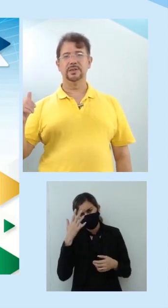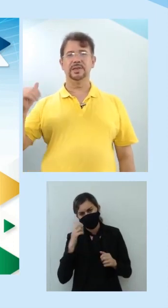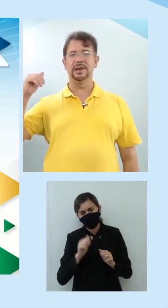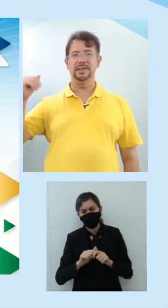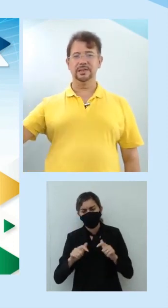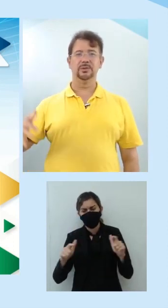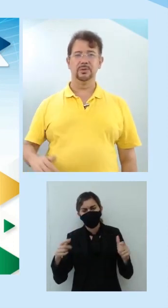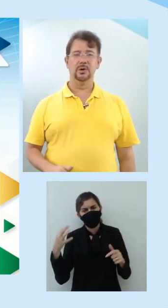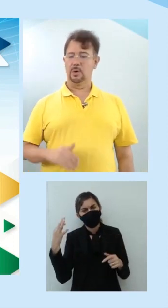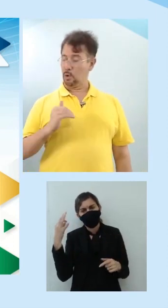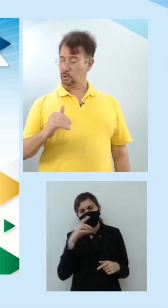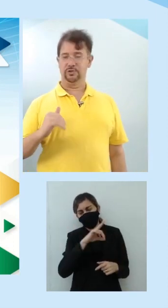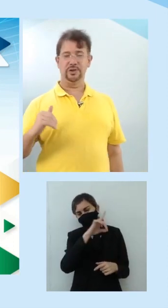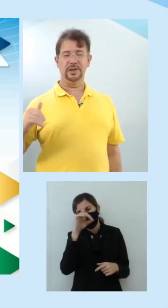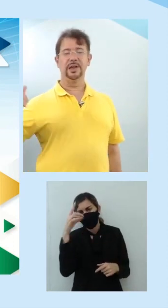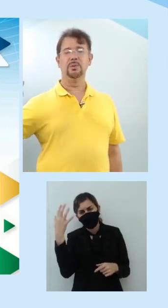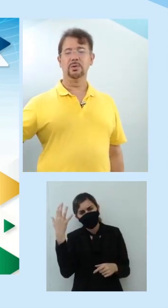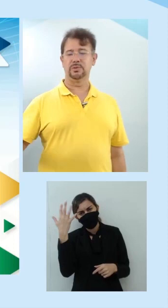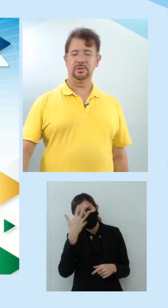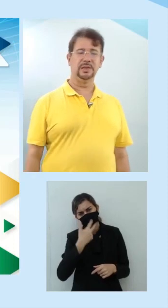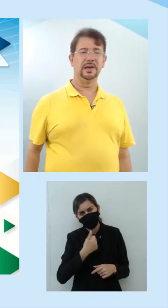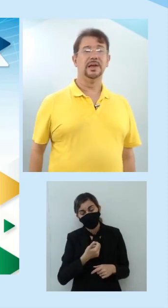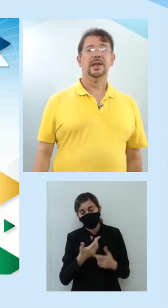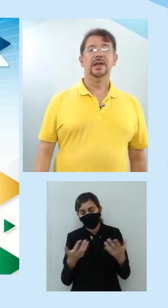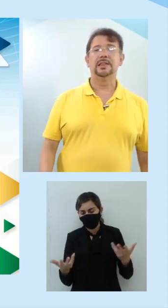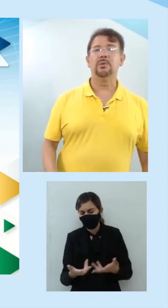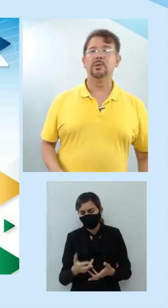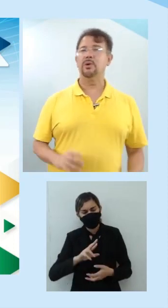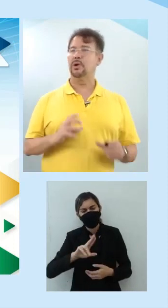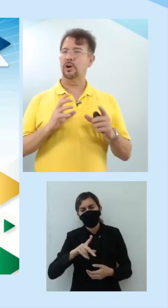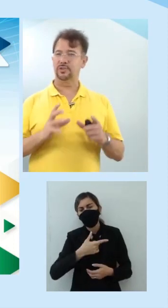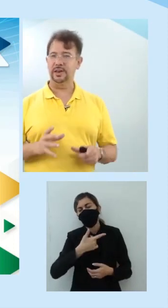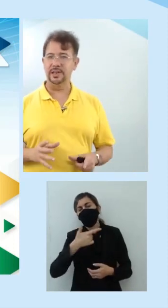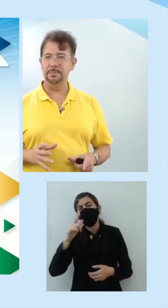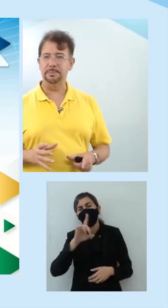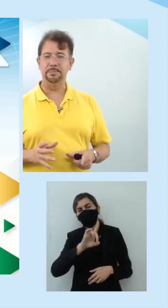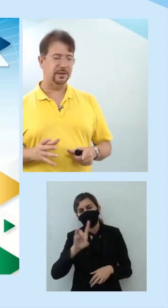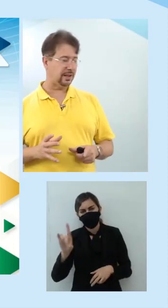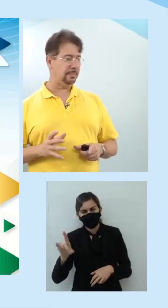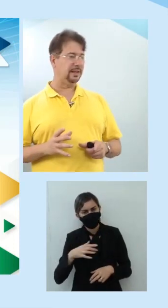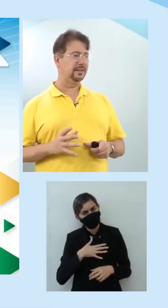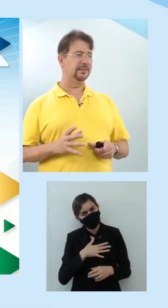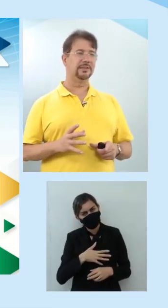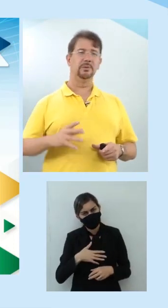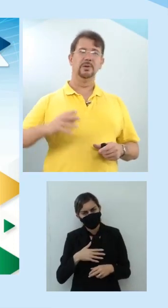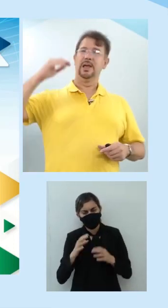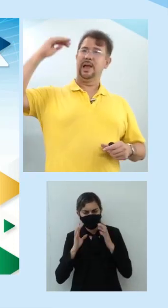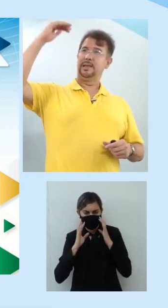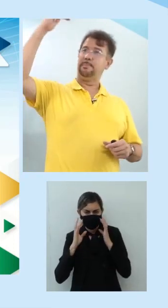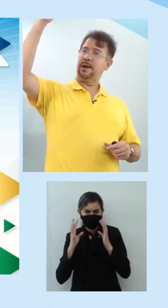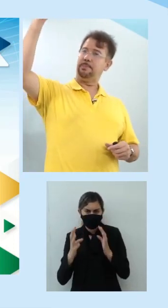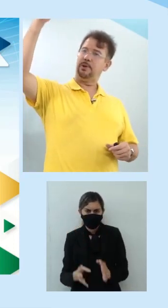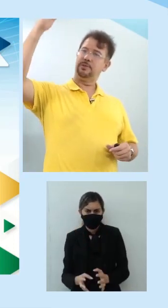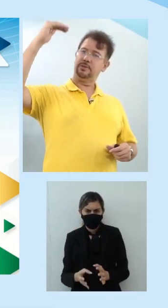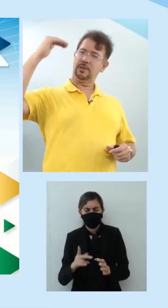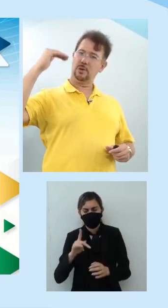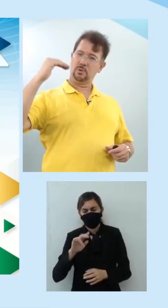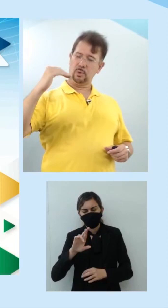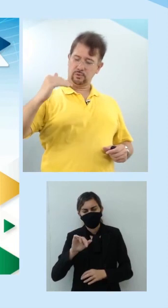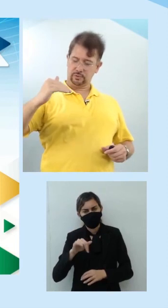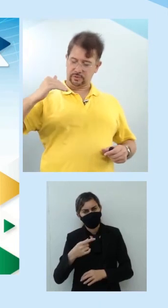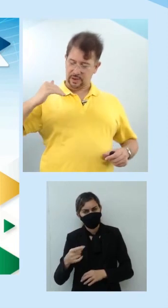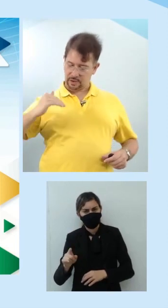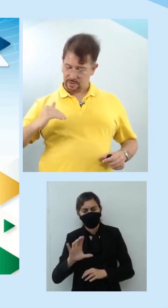amanheceu um dia lindo, hoje e não outro dia. Então, o que eu gostaria de prestar bem atenção é que